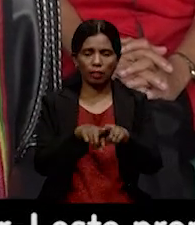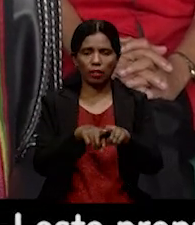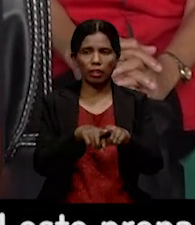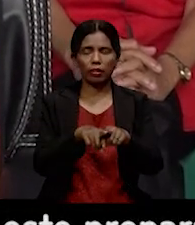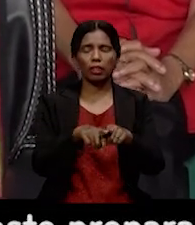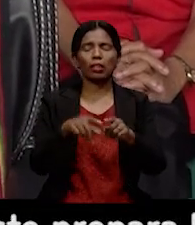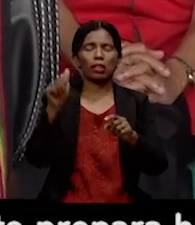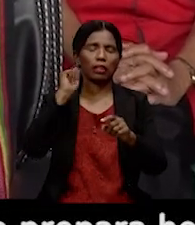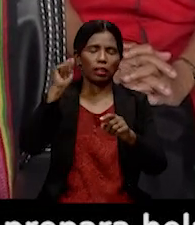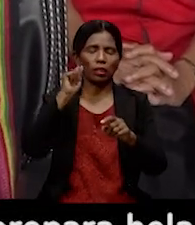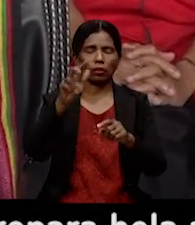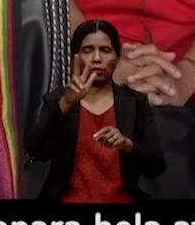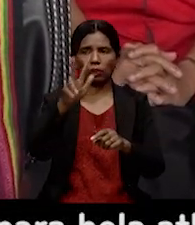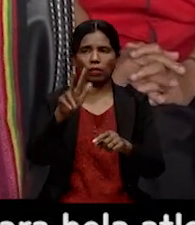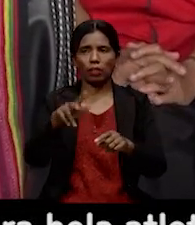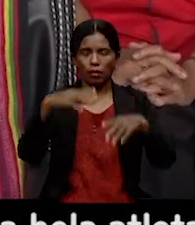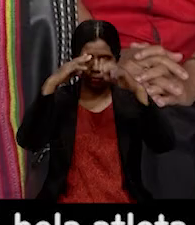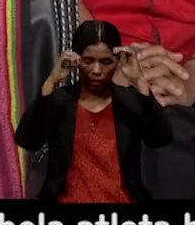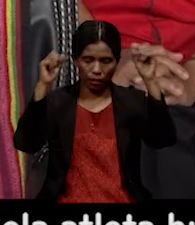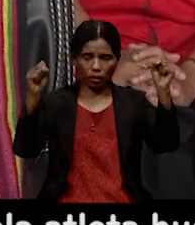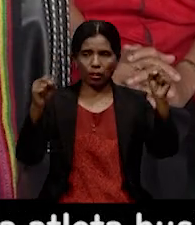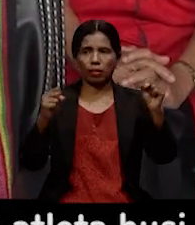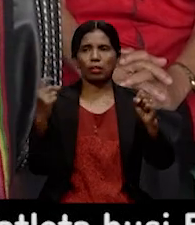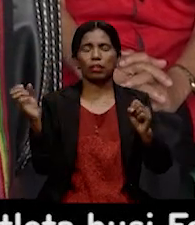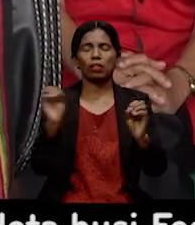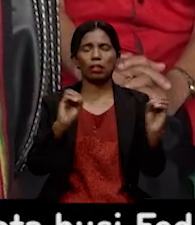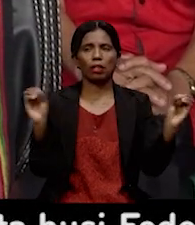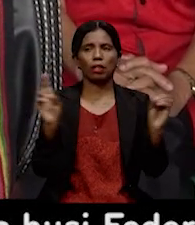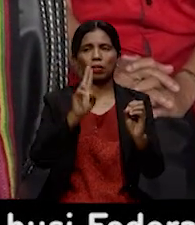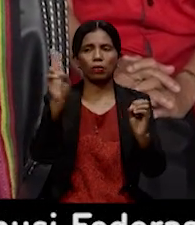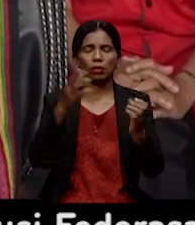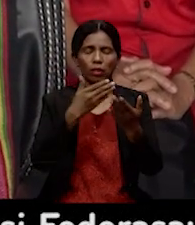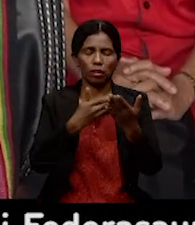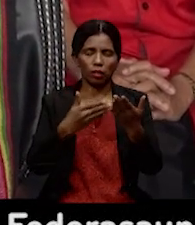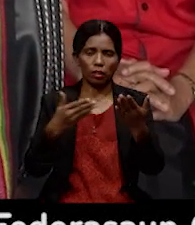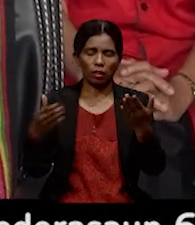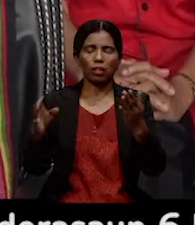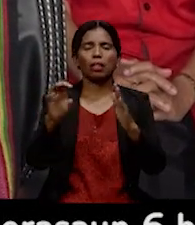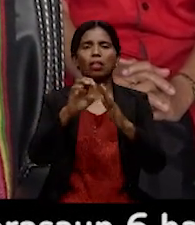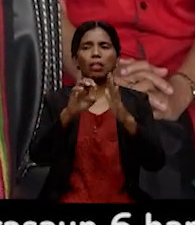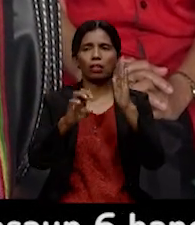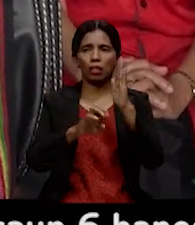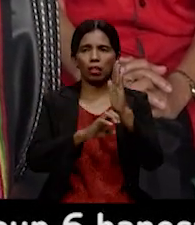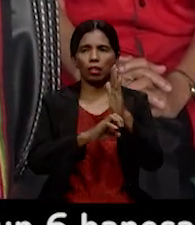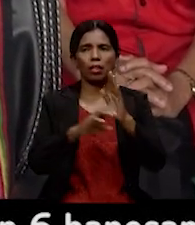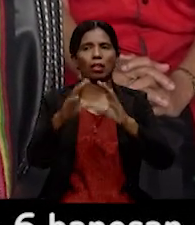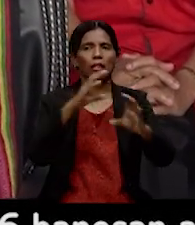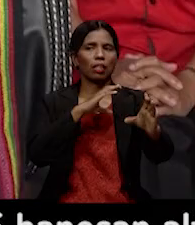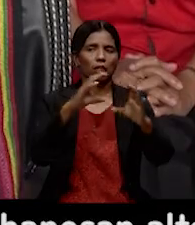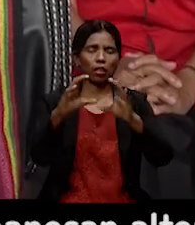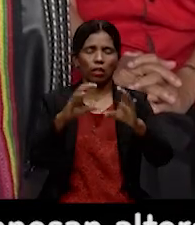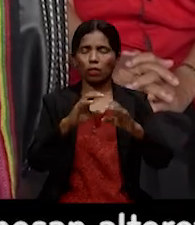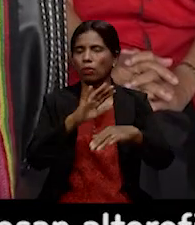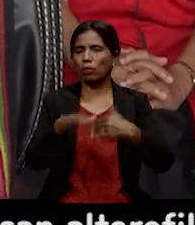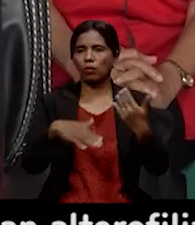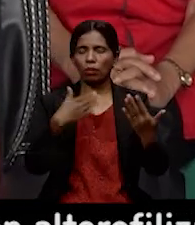maka Presidente da República ba ira campanha sei la usa sasan estado ni ne careta ka sai da meio sira hoto ti